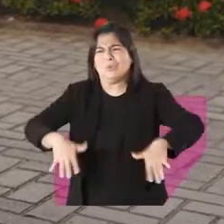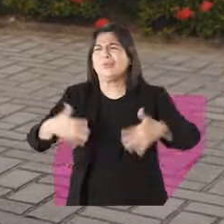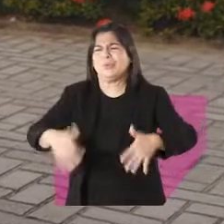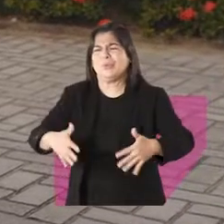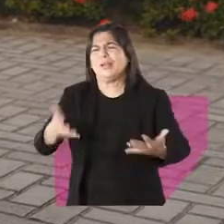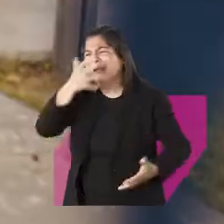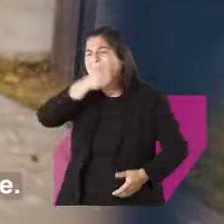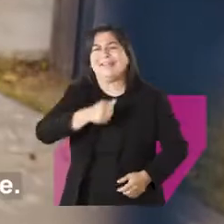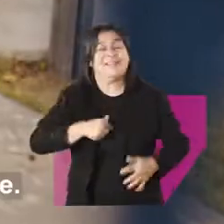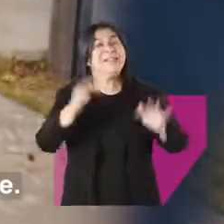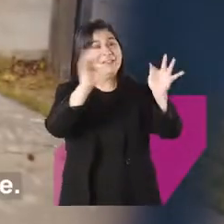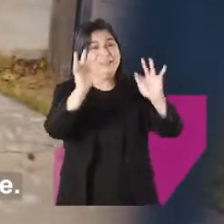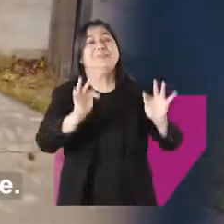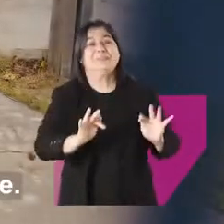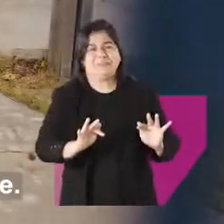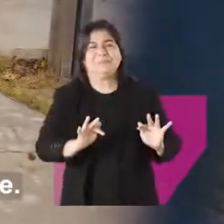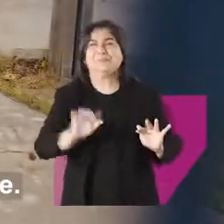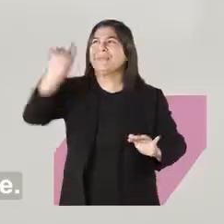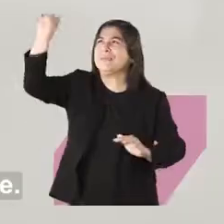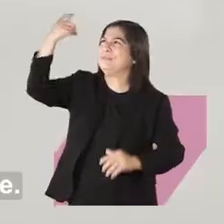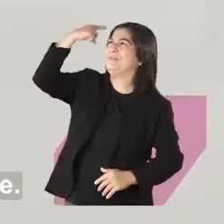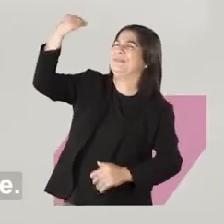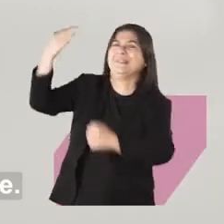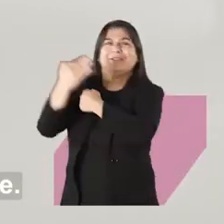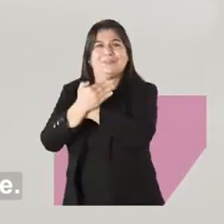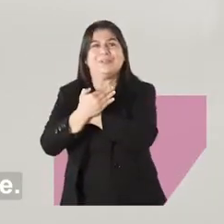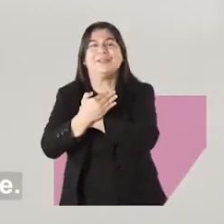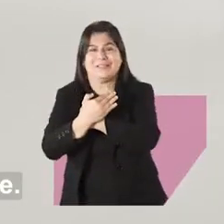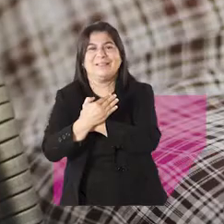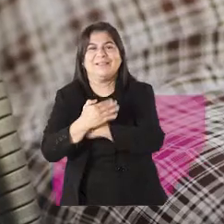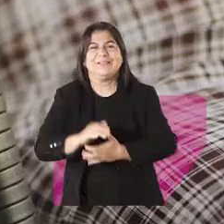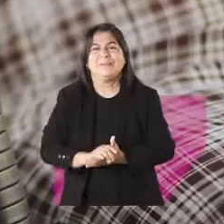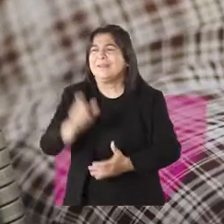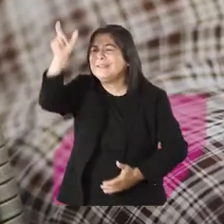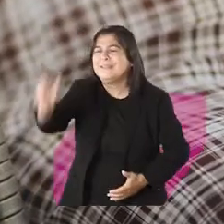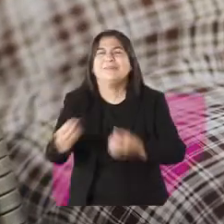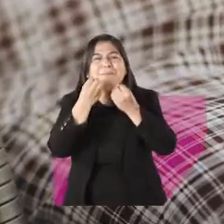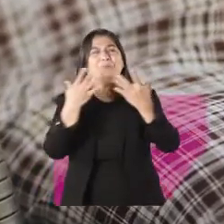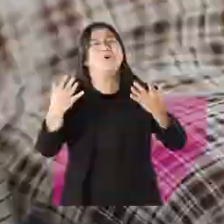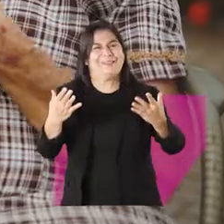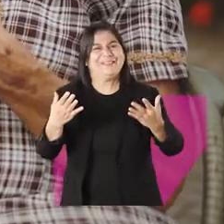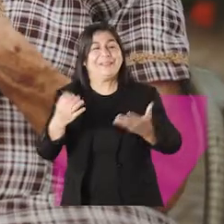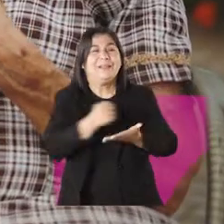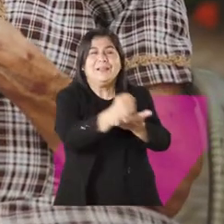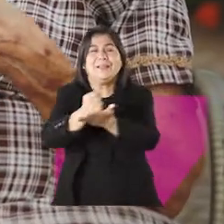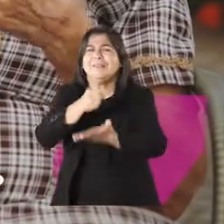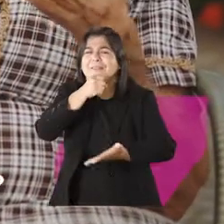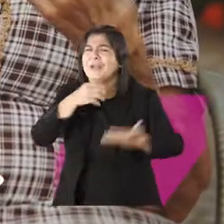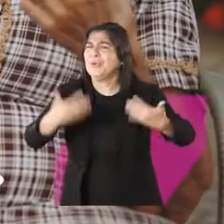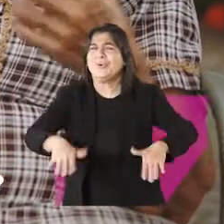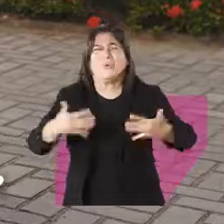que vai socorrer. Eu fico muito feliz de Deus me dar essa oportunidade. Se ele tem aquela bondade de